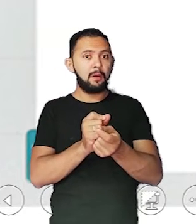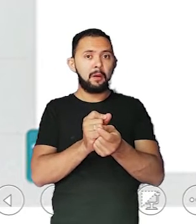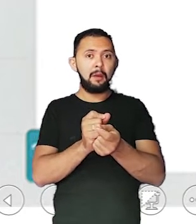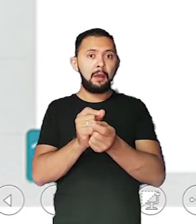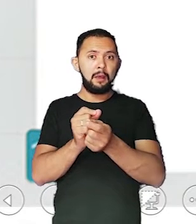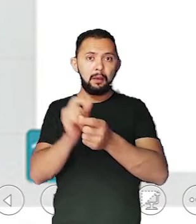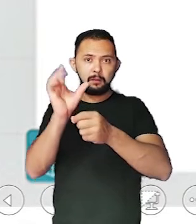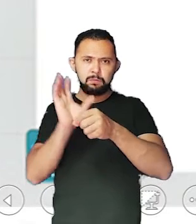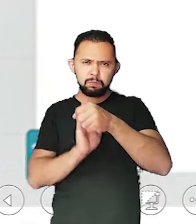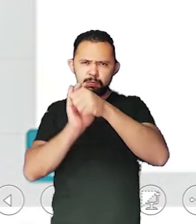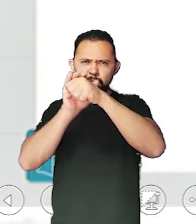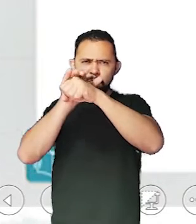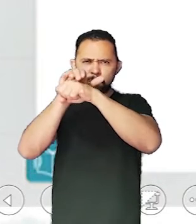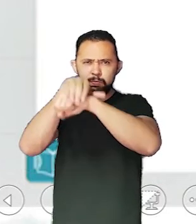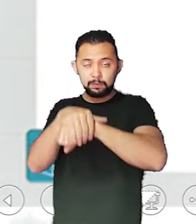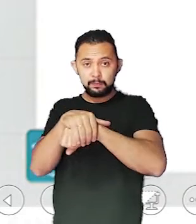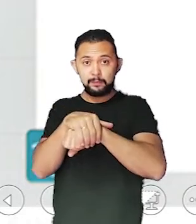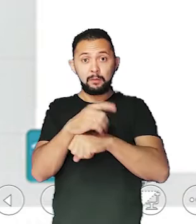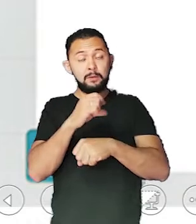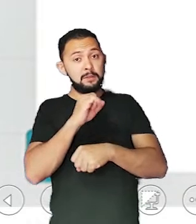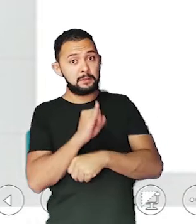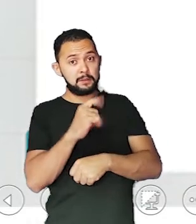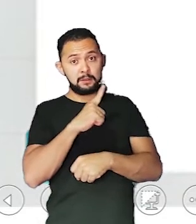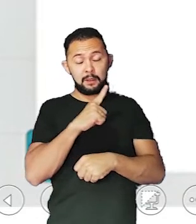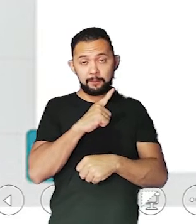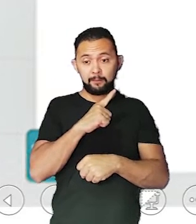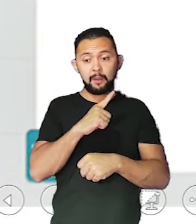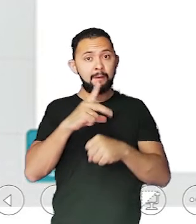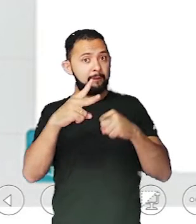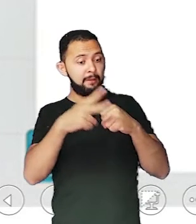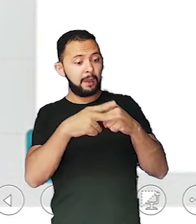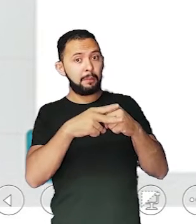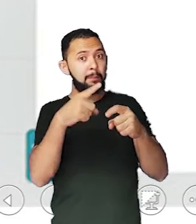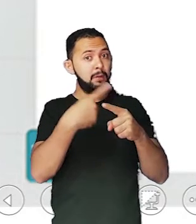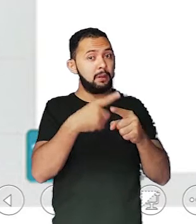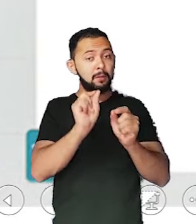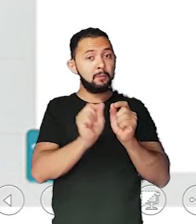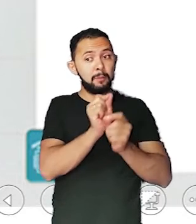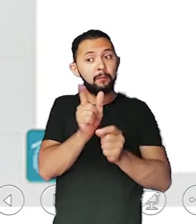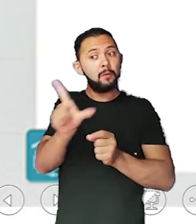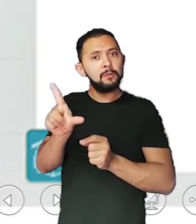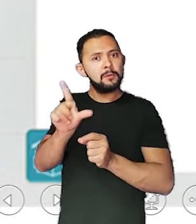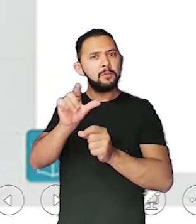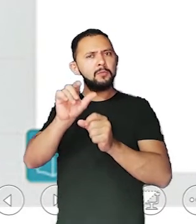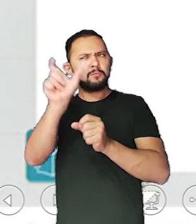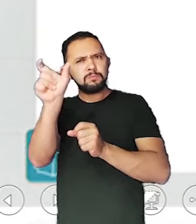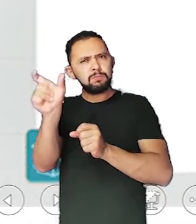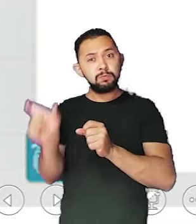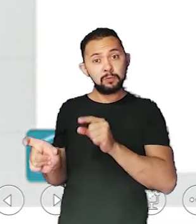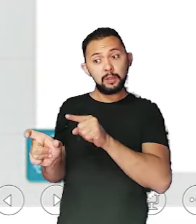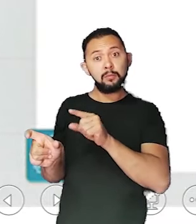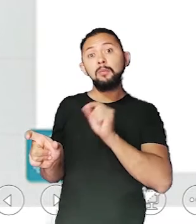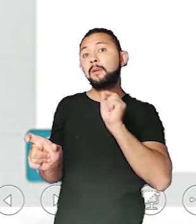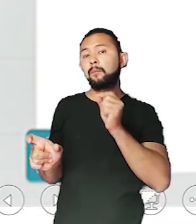o verbo, né, é lógico que nós temos um sujeito. Quem é o sujeito? Quem é o assunto dessa frase? O caçador. S de sujeito. O